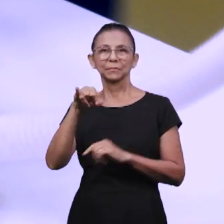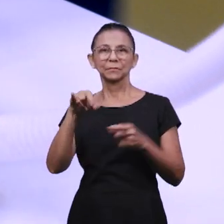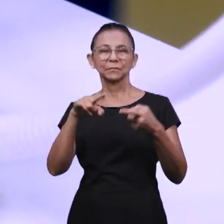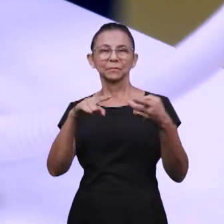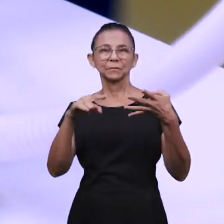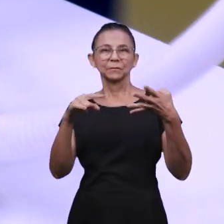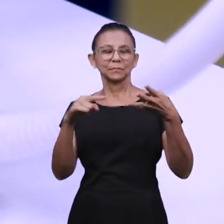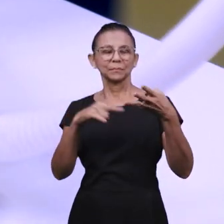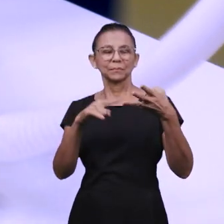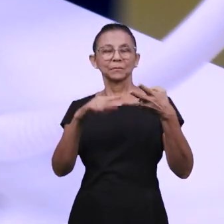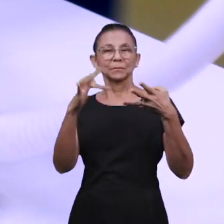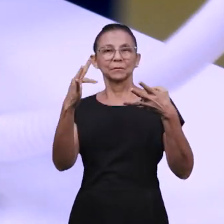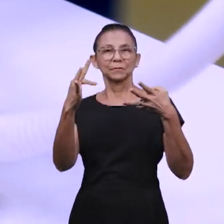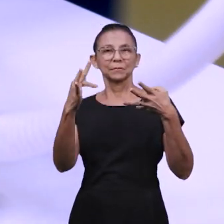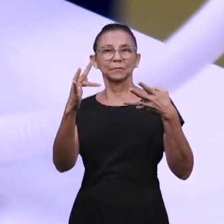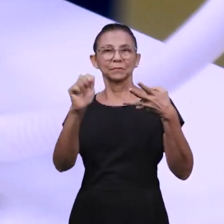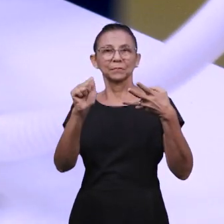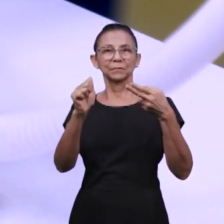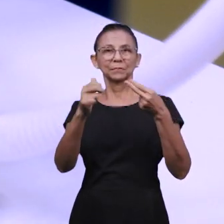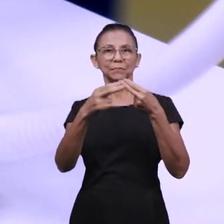Fá sustenido,